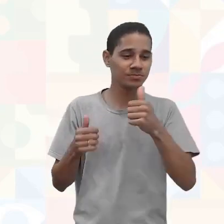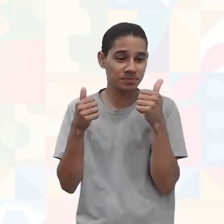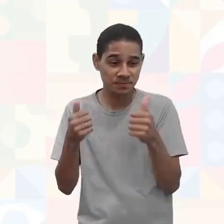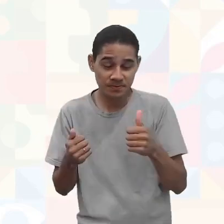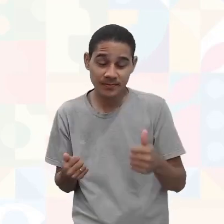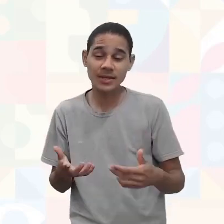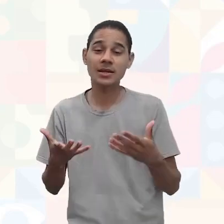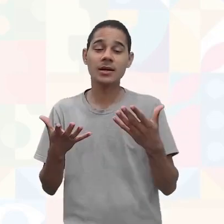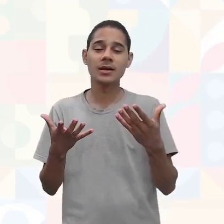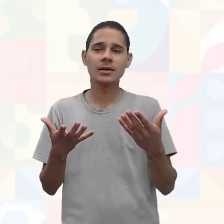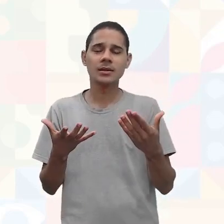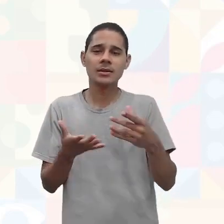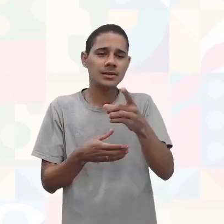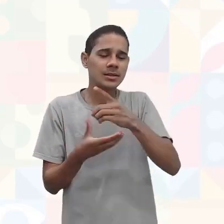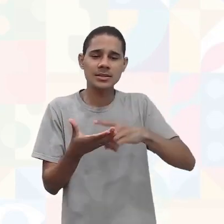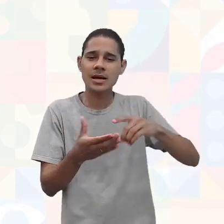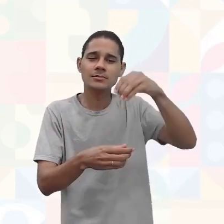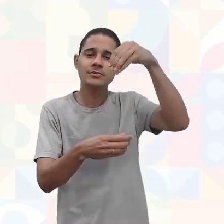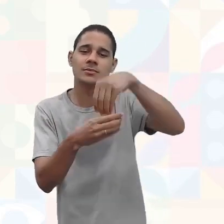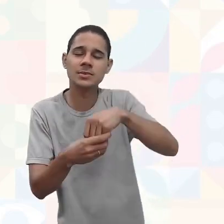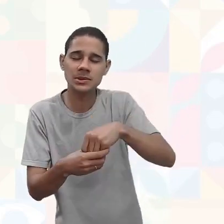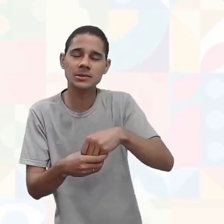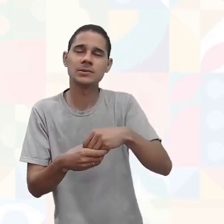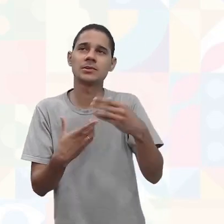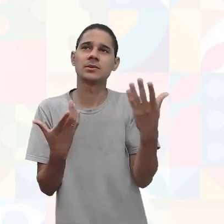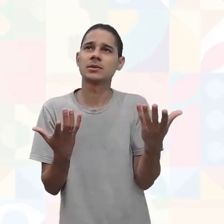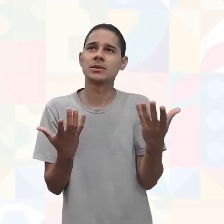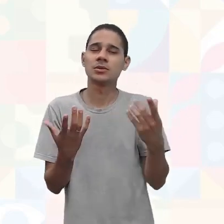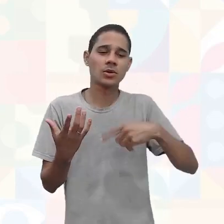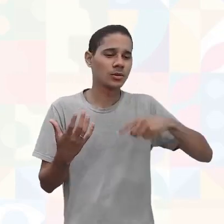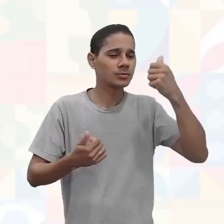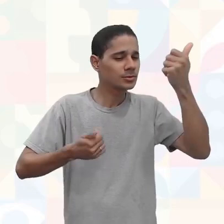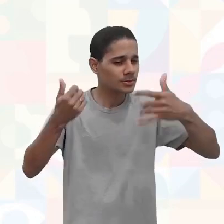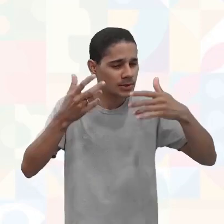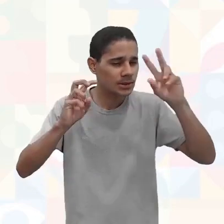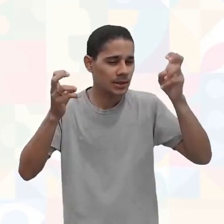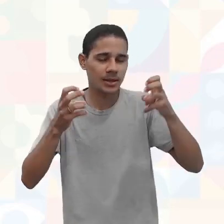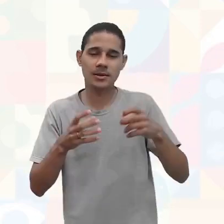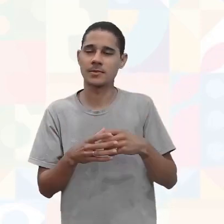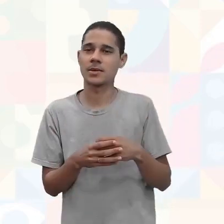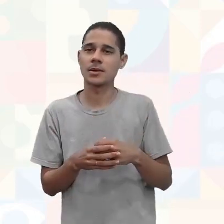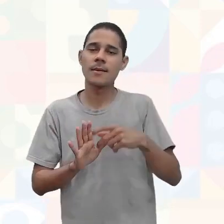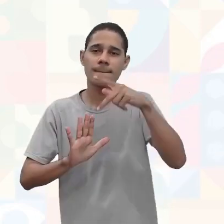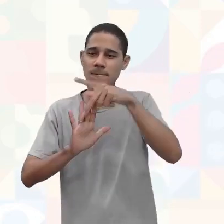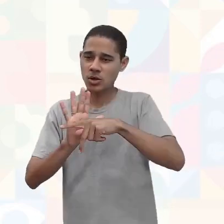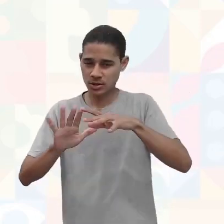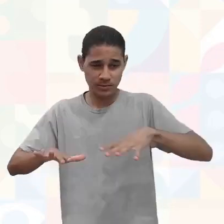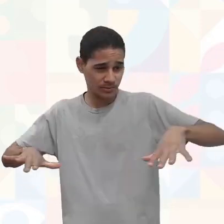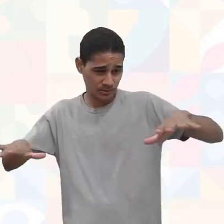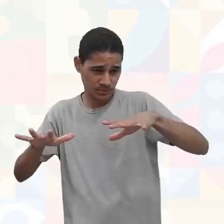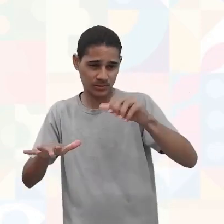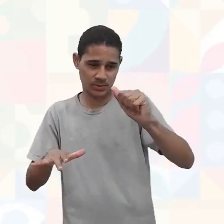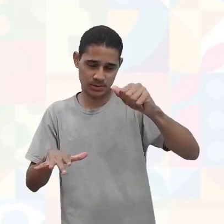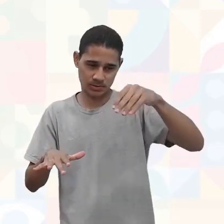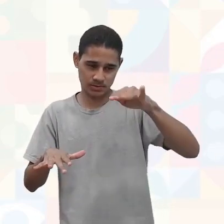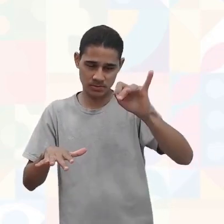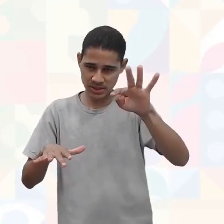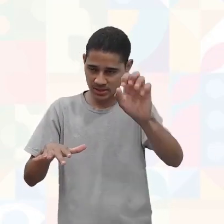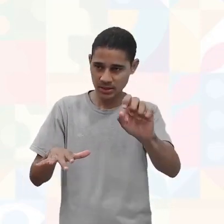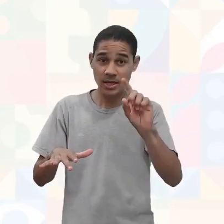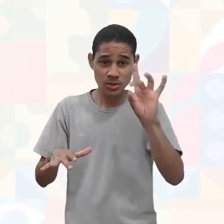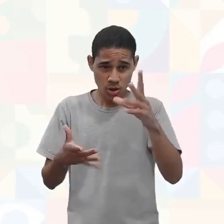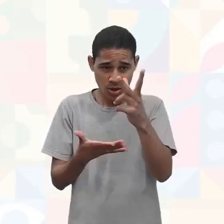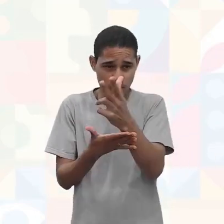em design de interiores, quando a gente está falando de projeto de ambientes, não é só o desenho